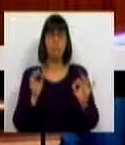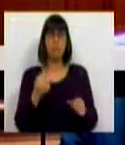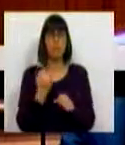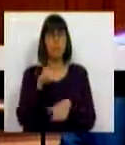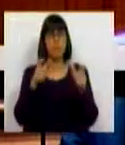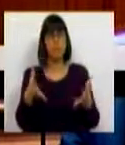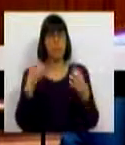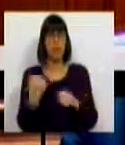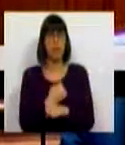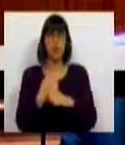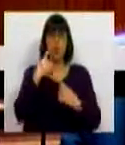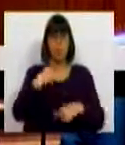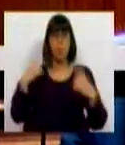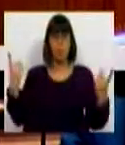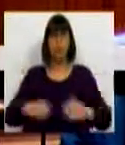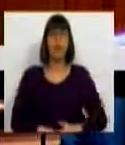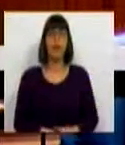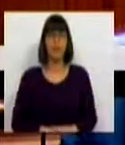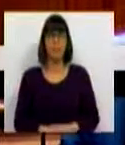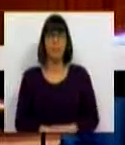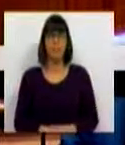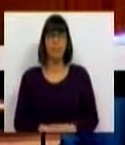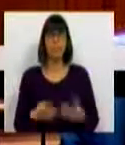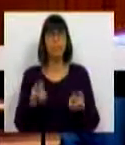dos trabalhadores da Função Pública.